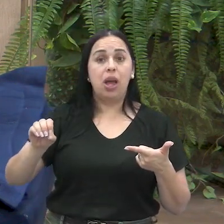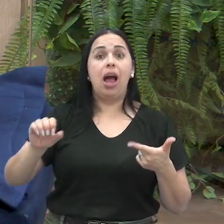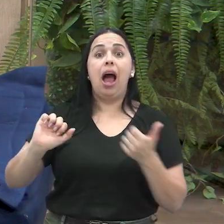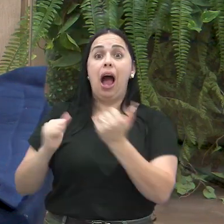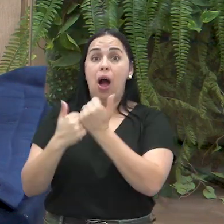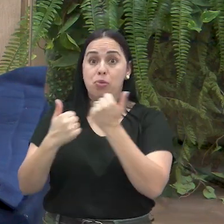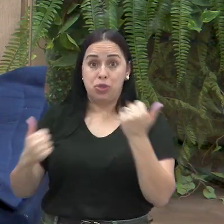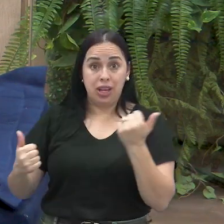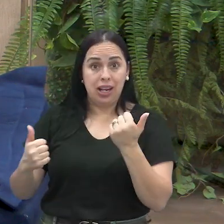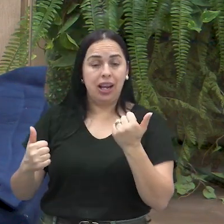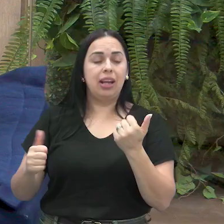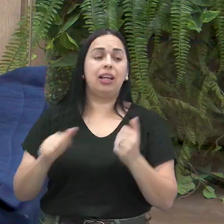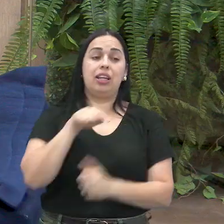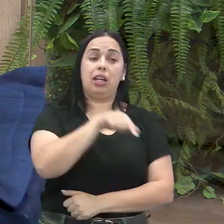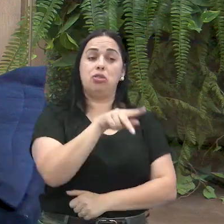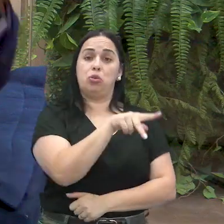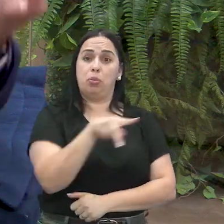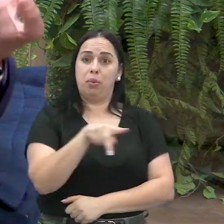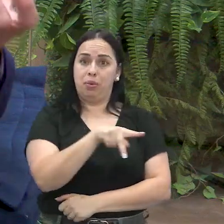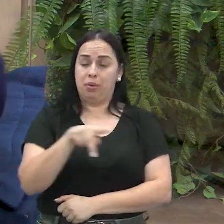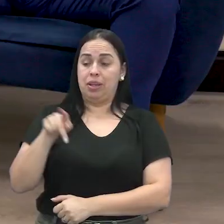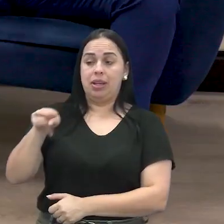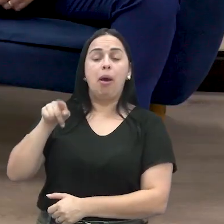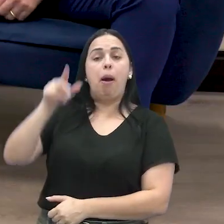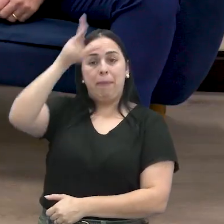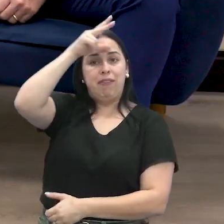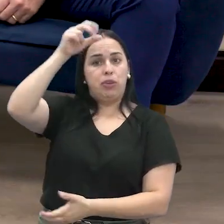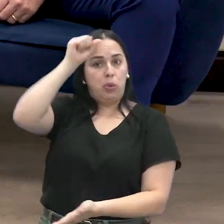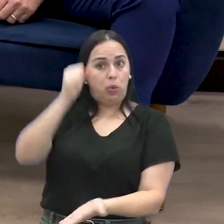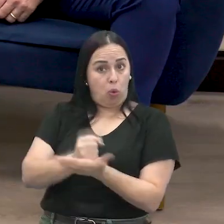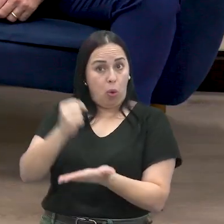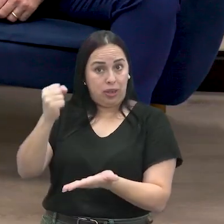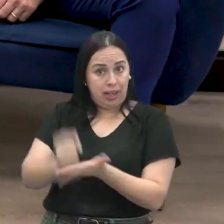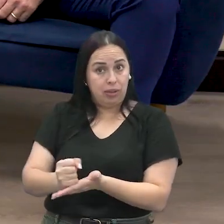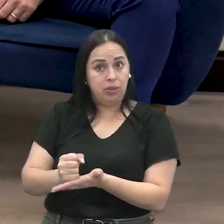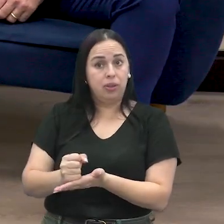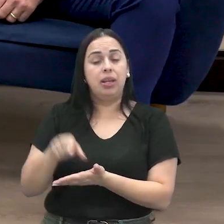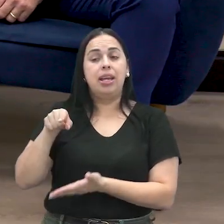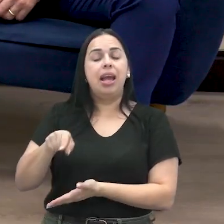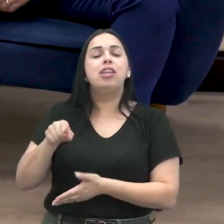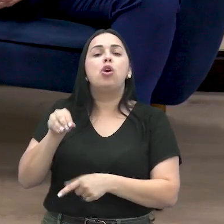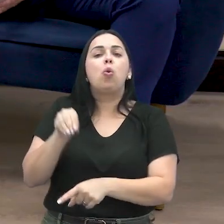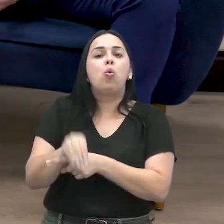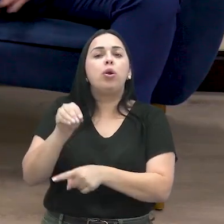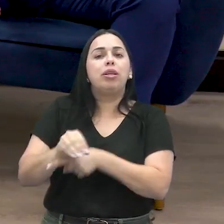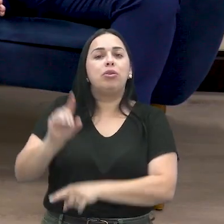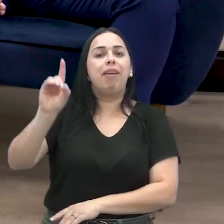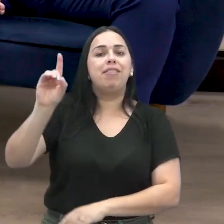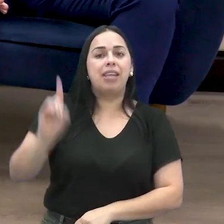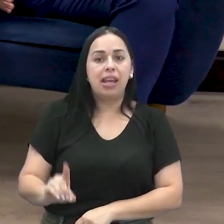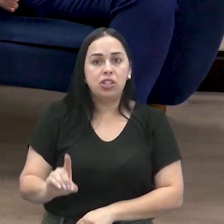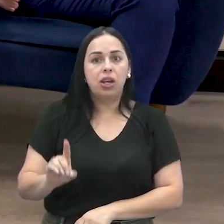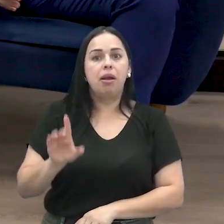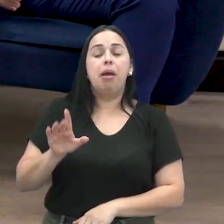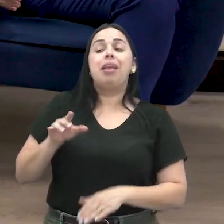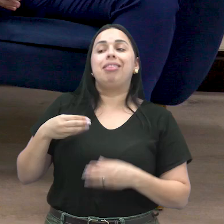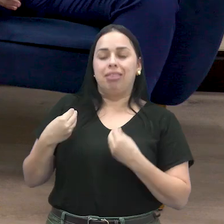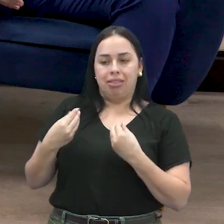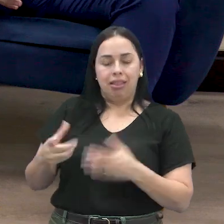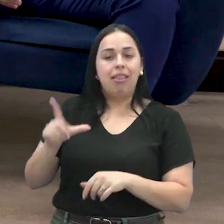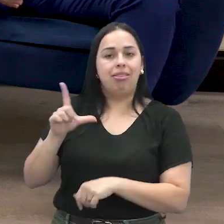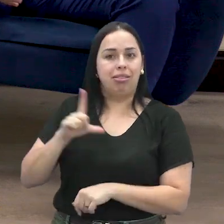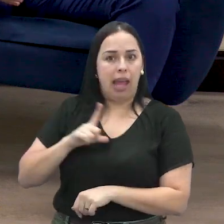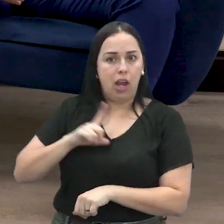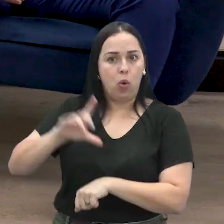de educação especial, que é aquela pessoa que ajuda o professor, que fica com os autistas ou as crianças com deficiência. Uhum. E existe a capacitação,